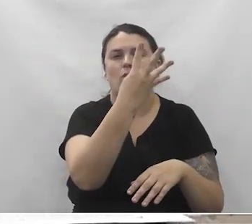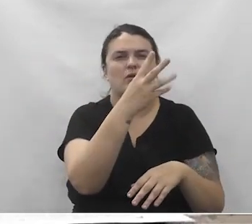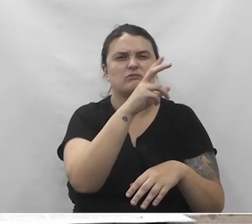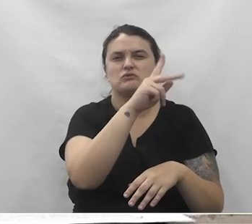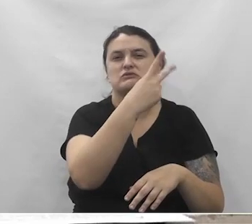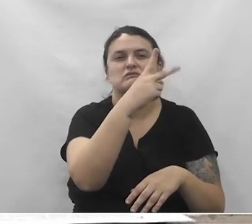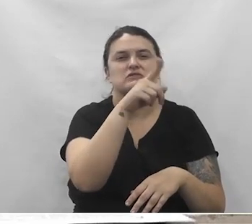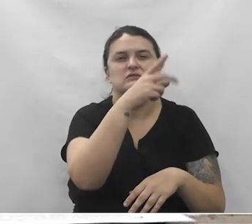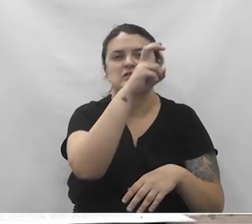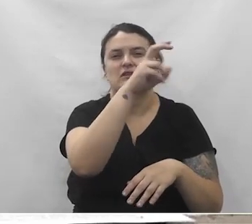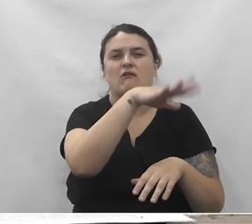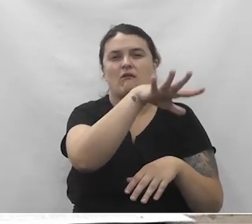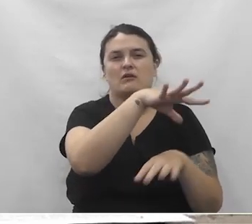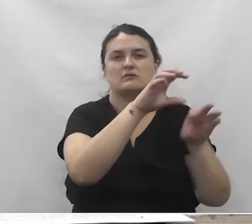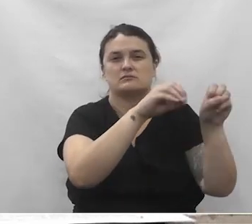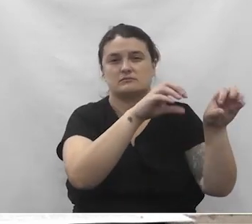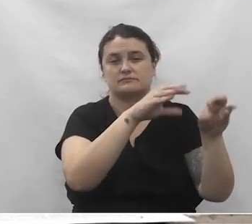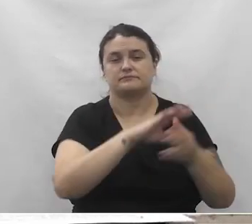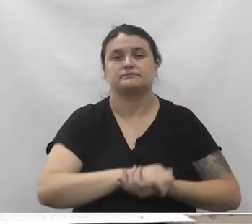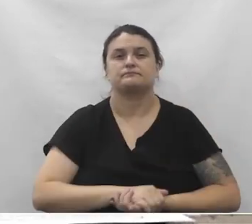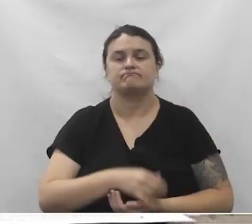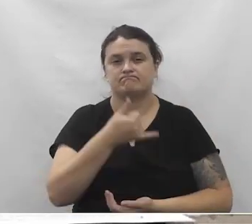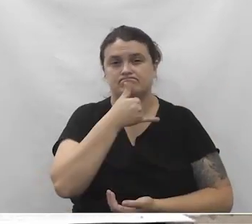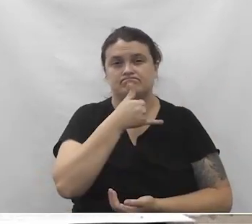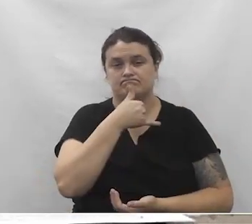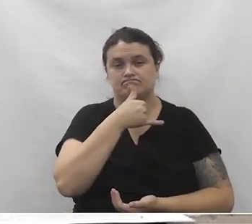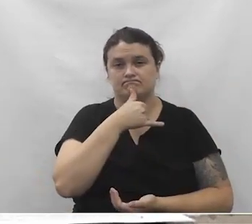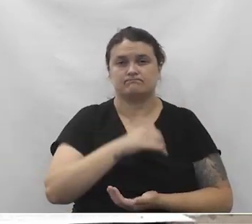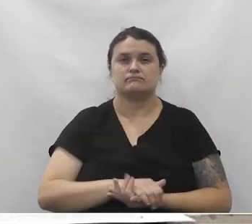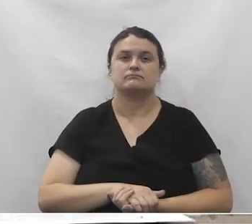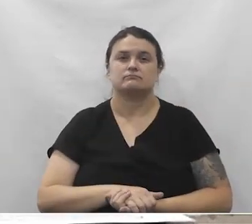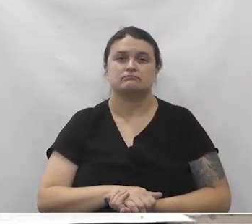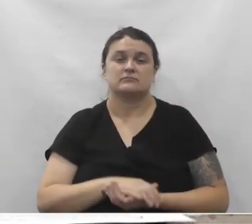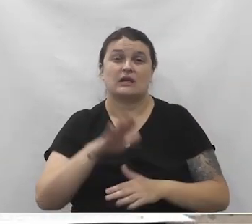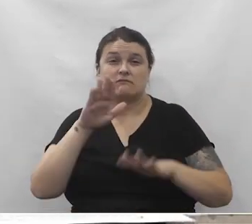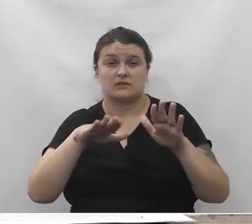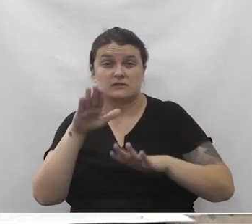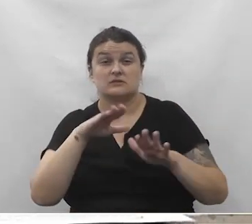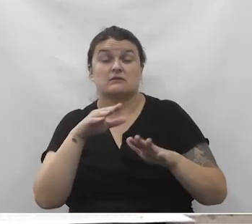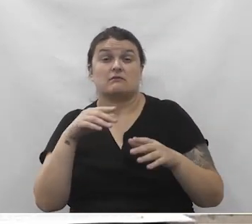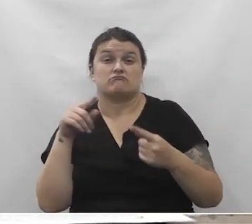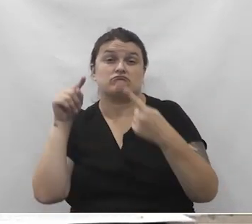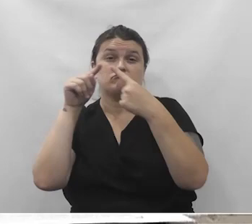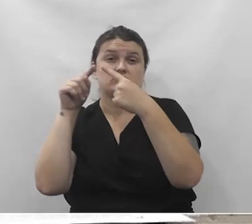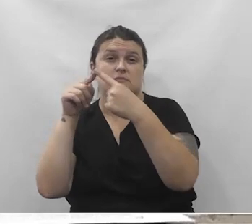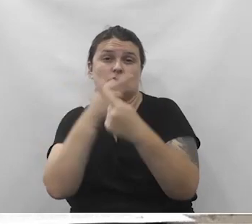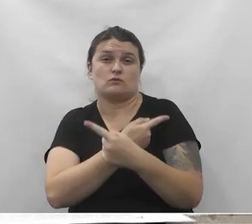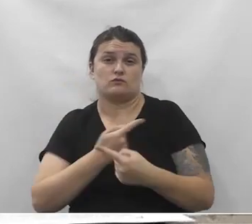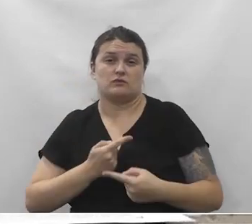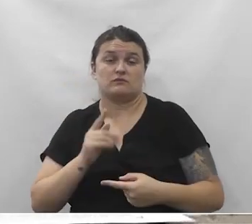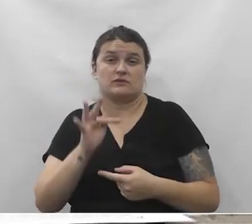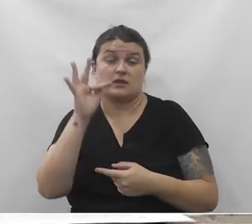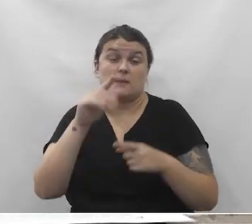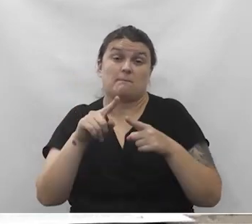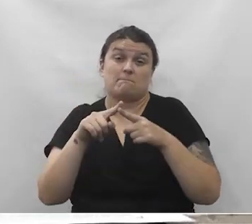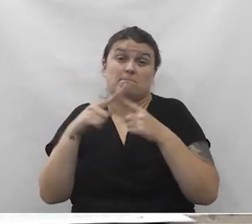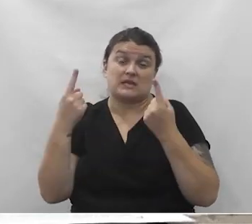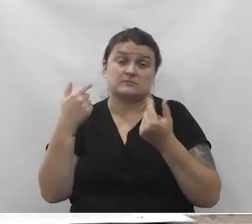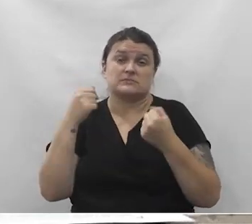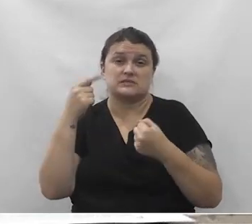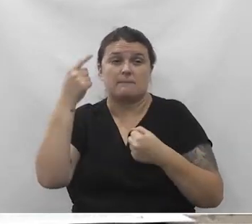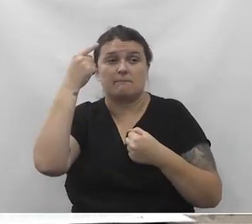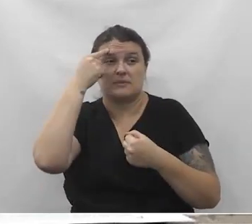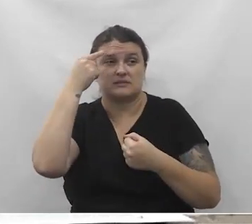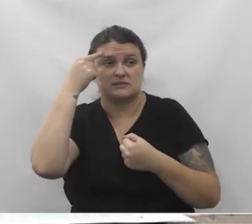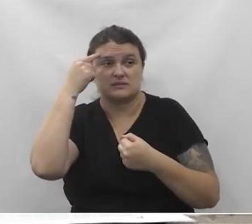2,5 para educação eh eu sei que muitos se identificam com o governo federal que a gente tá passando mas a gente tem que